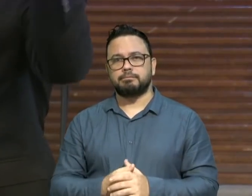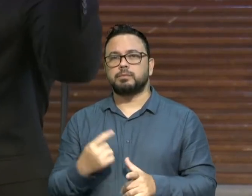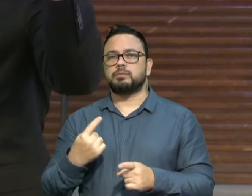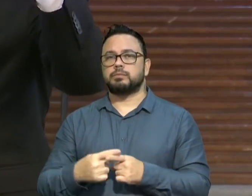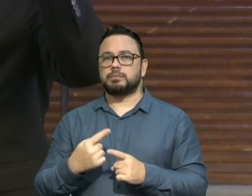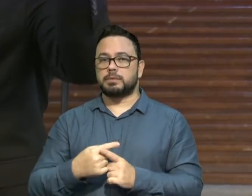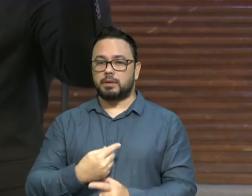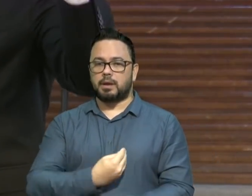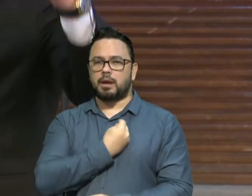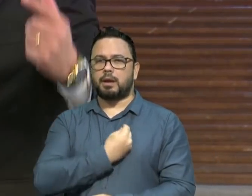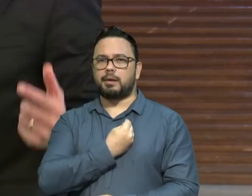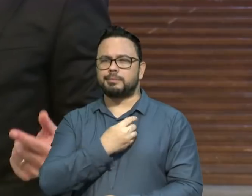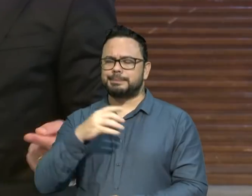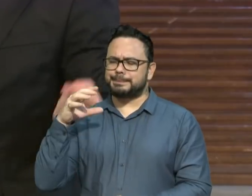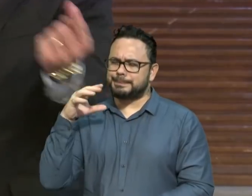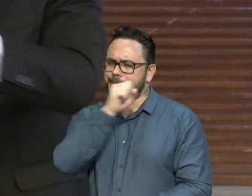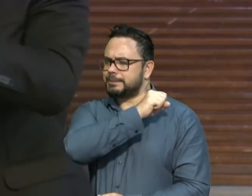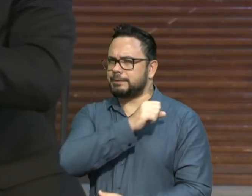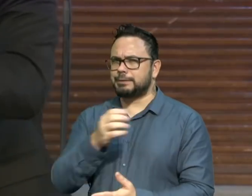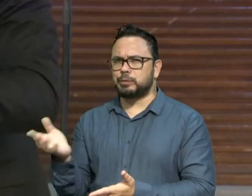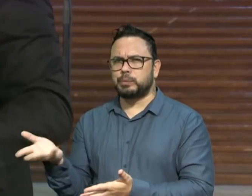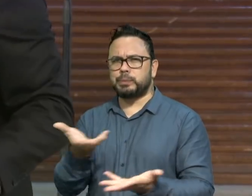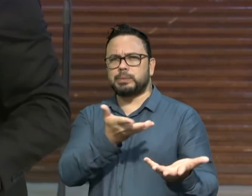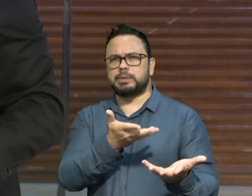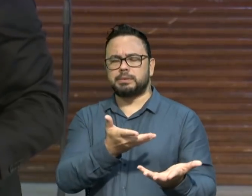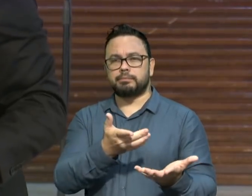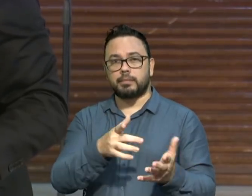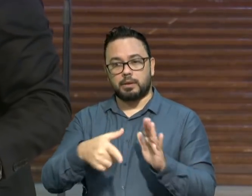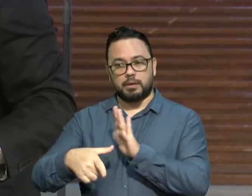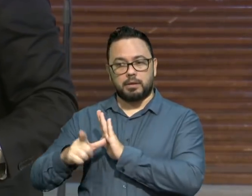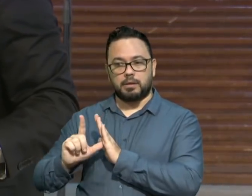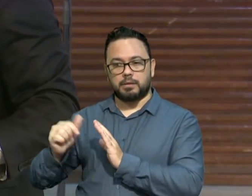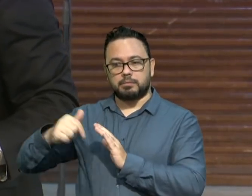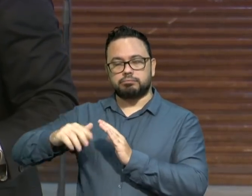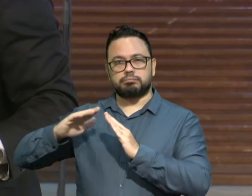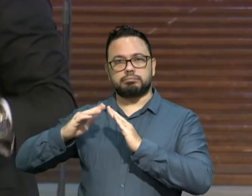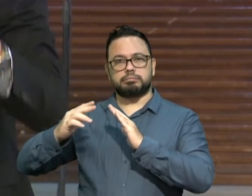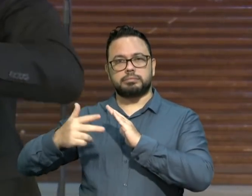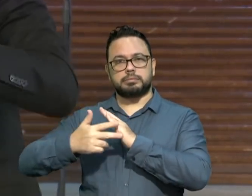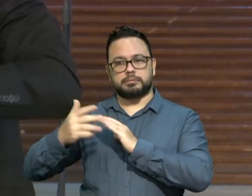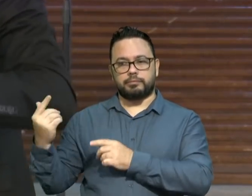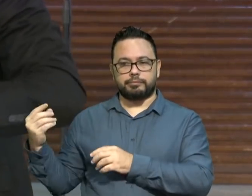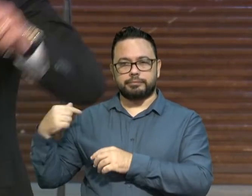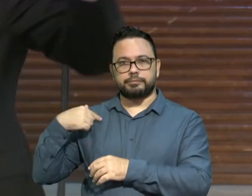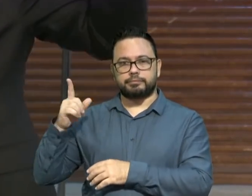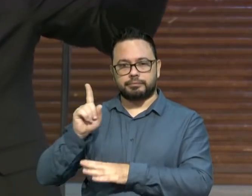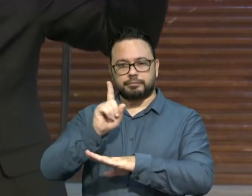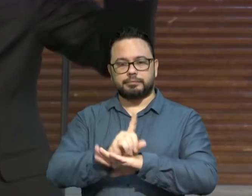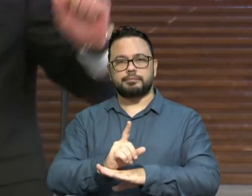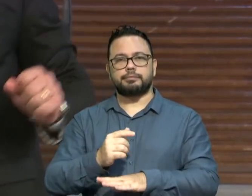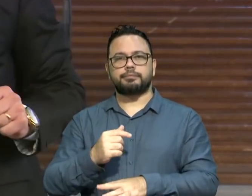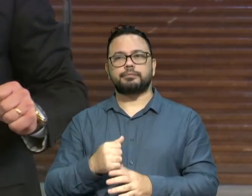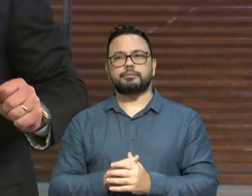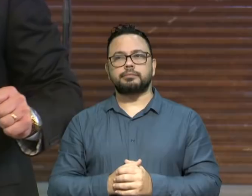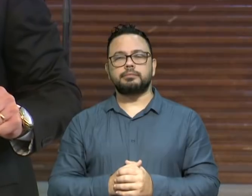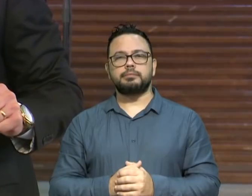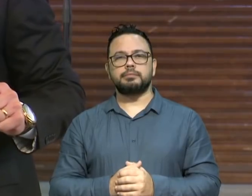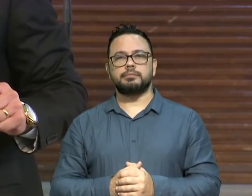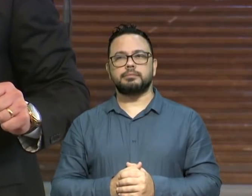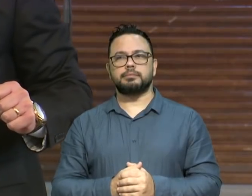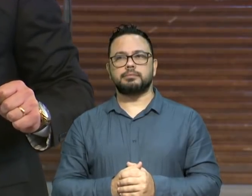vida é assim é um lapso antes de vir para cá e esse pastor querido Pastor Marcos